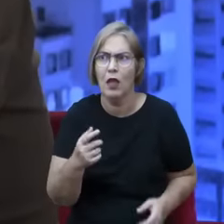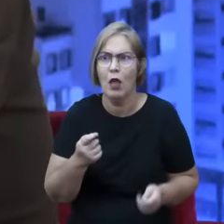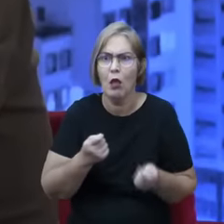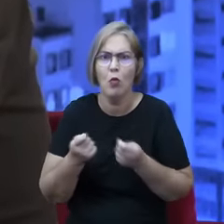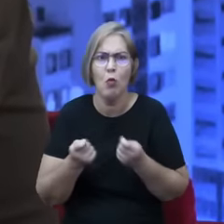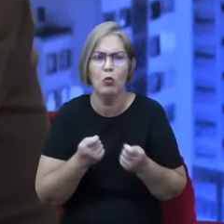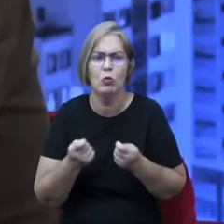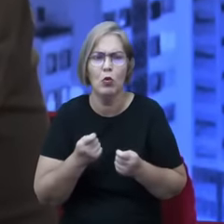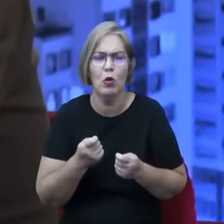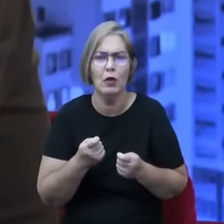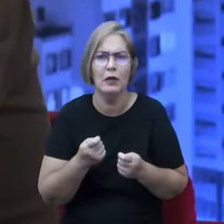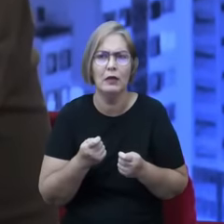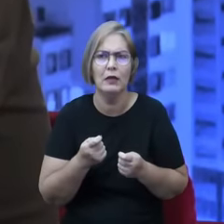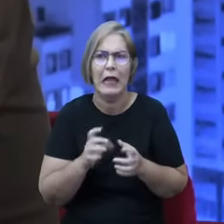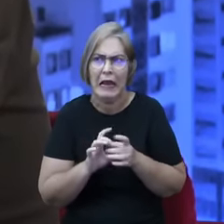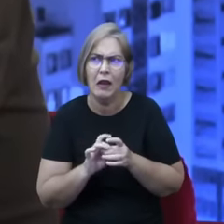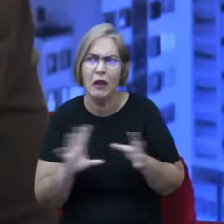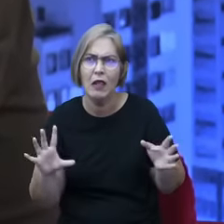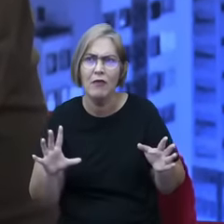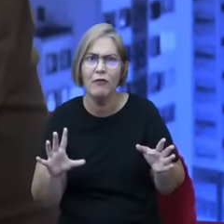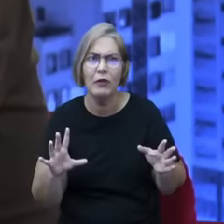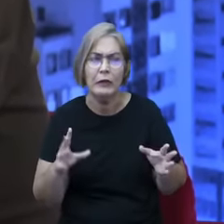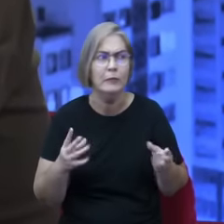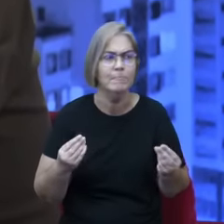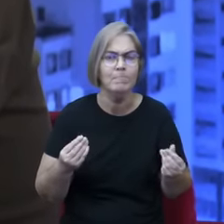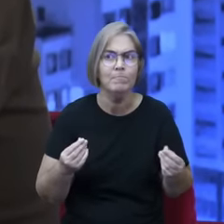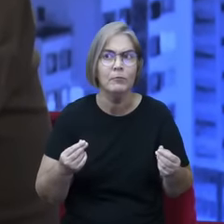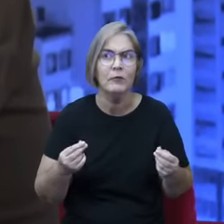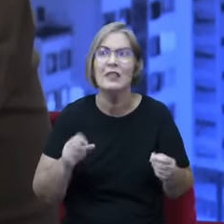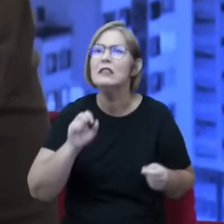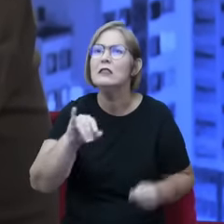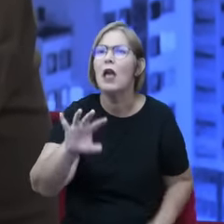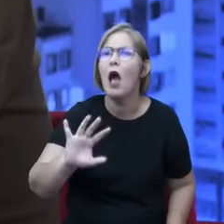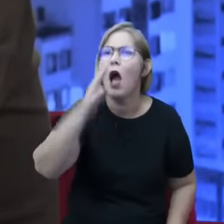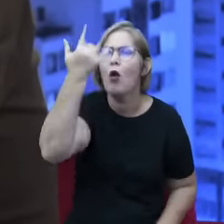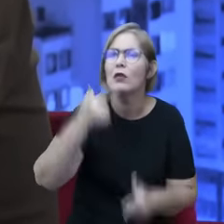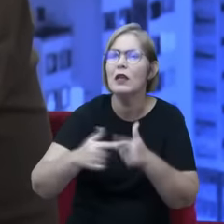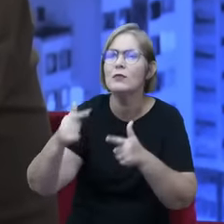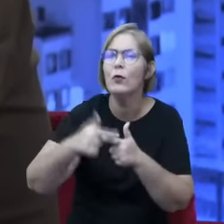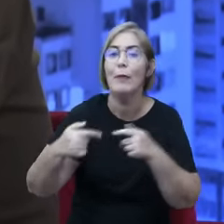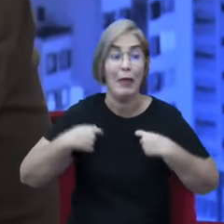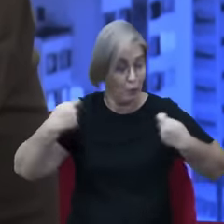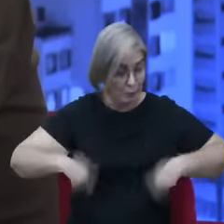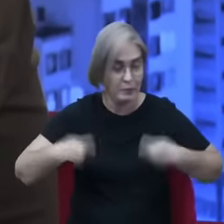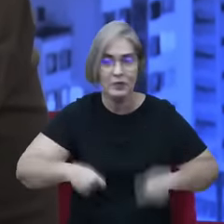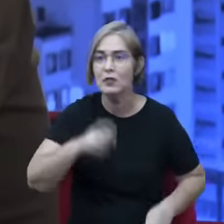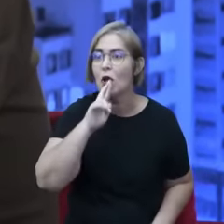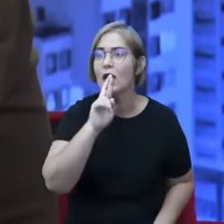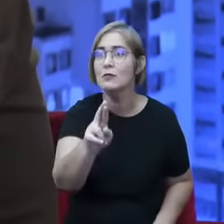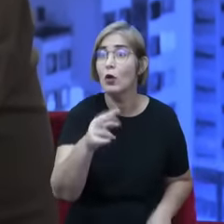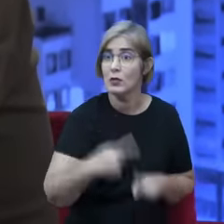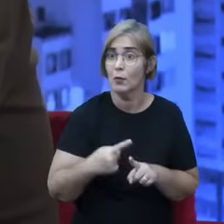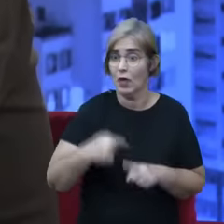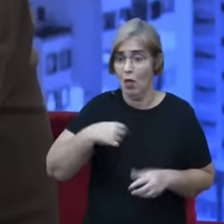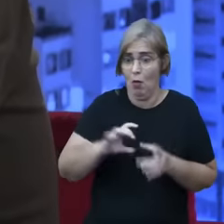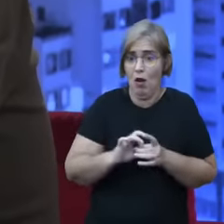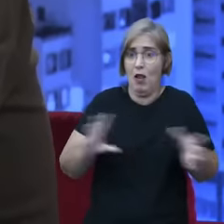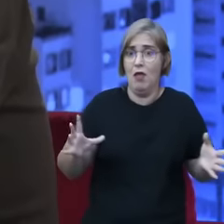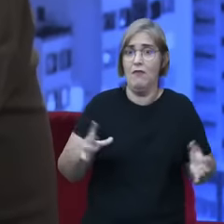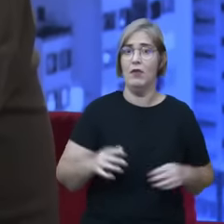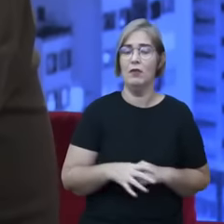existência implica uma resposta. Por isso que aquela aquele lema, né, do existencialismo, a existência precede a